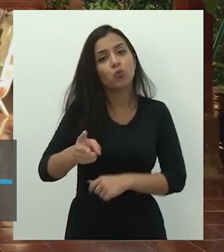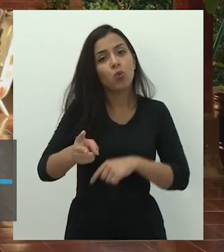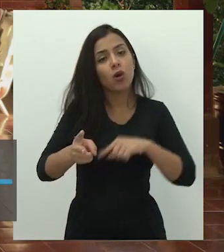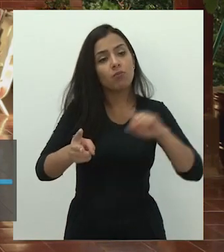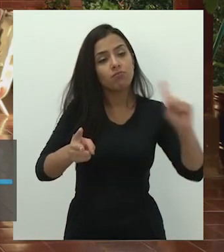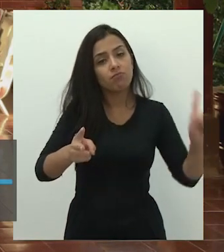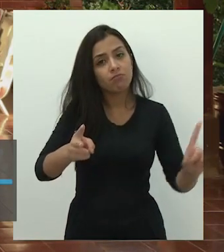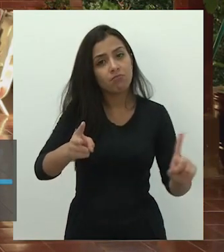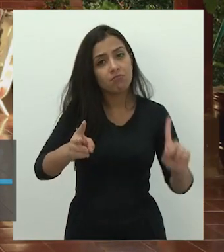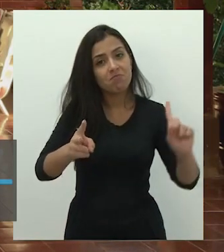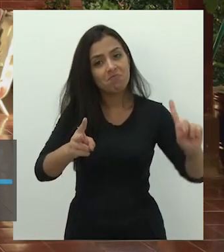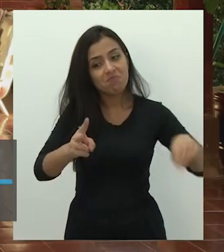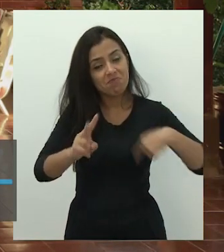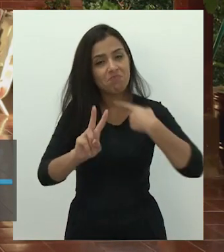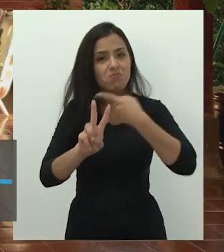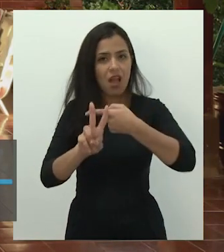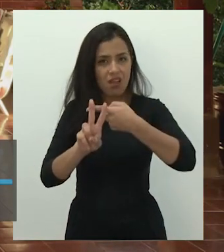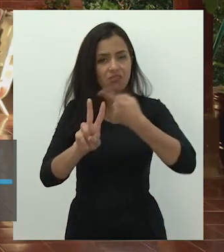outros elementos que variam.